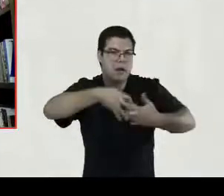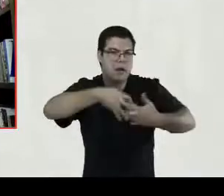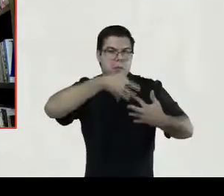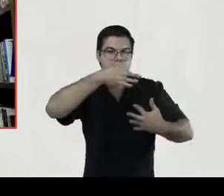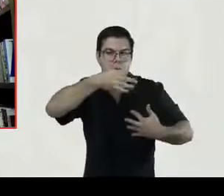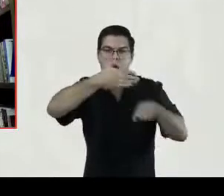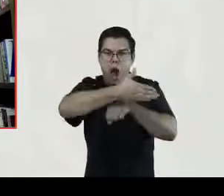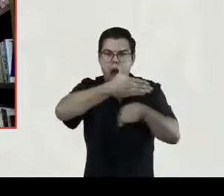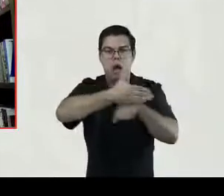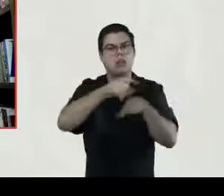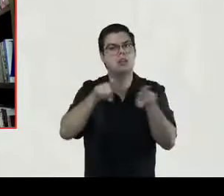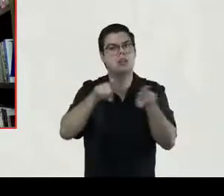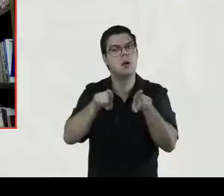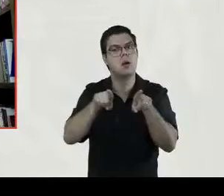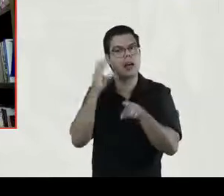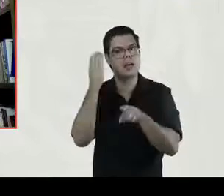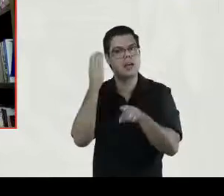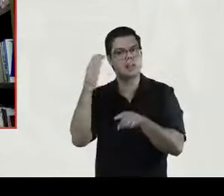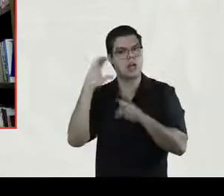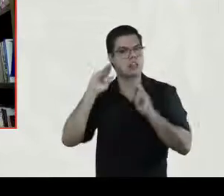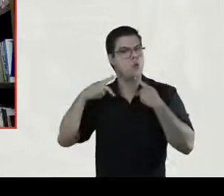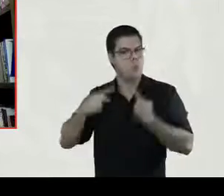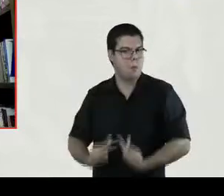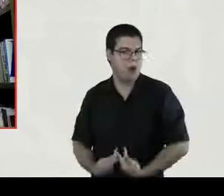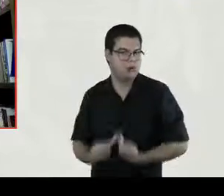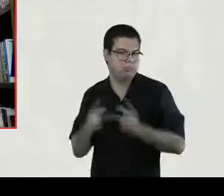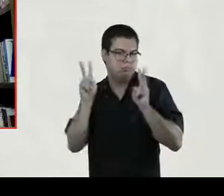e à ciência, às ciências humanas, de uma maneira geral,